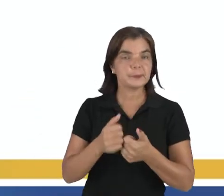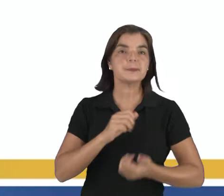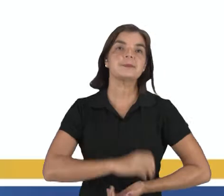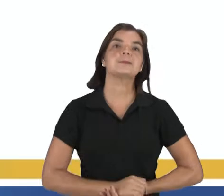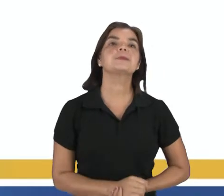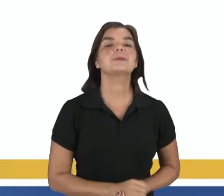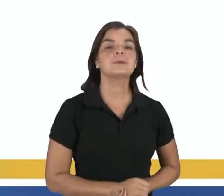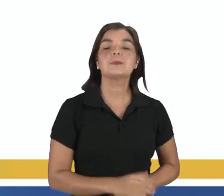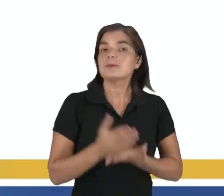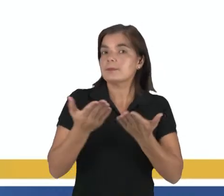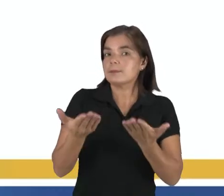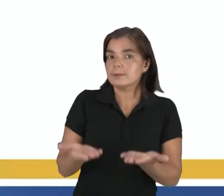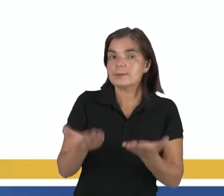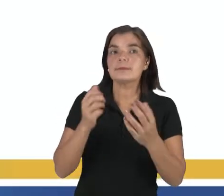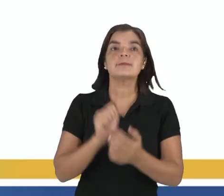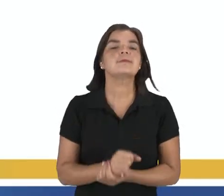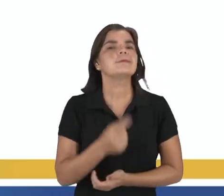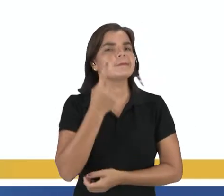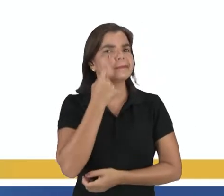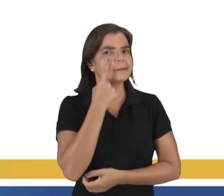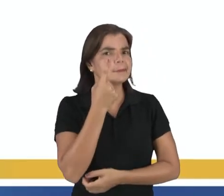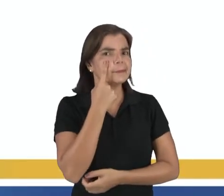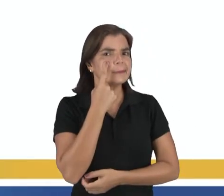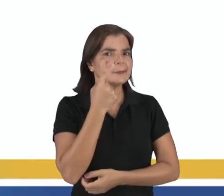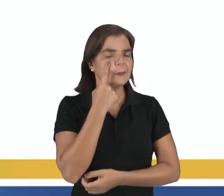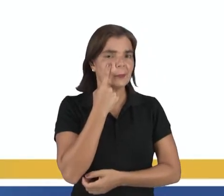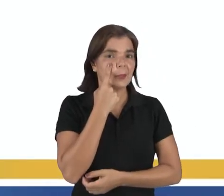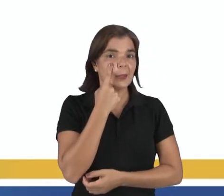aqui? Então, dessa forma, nós podemos